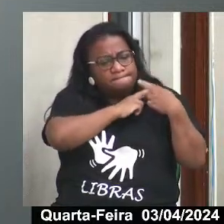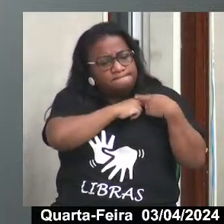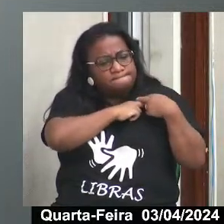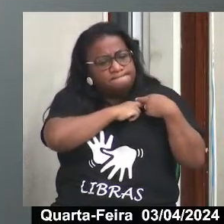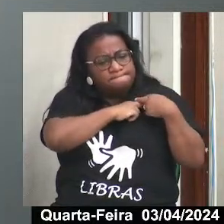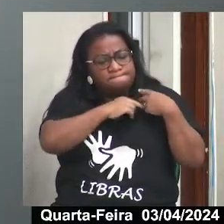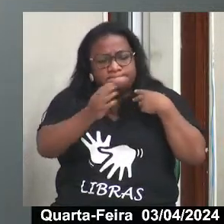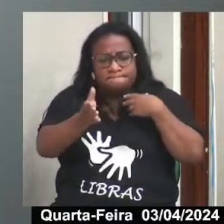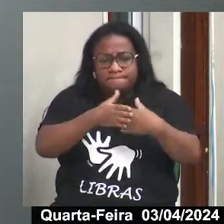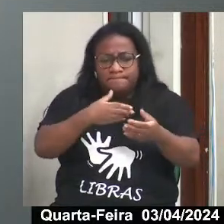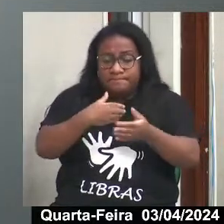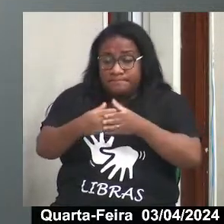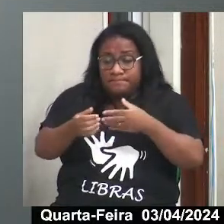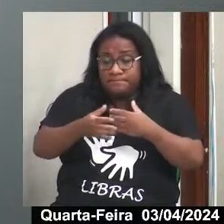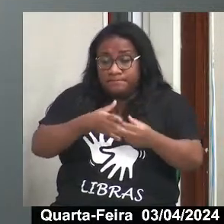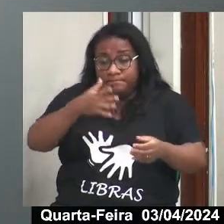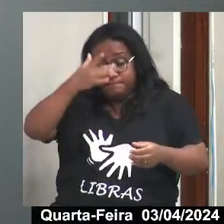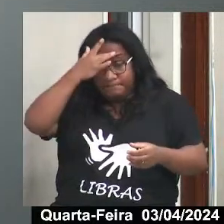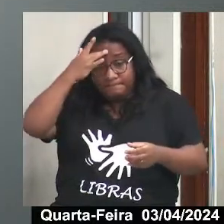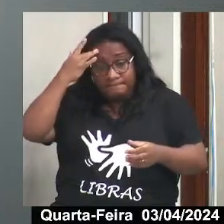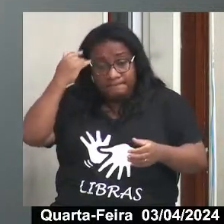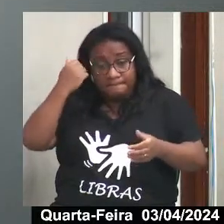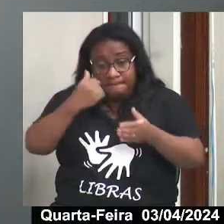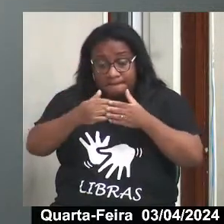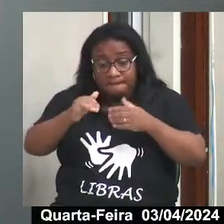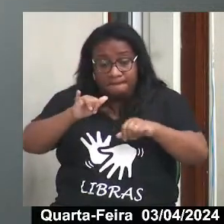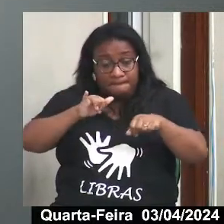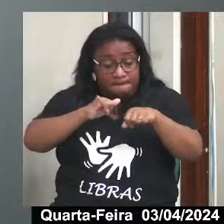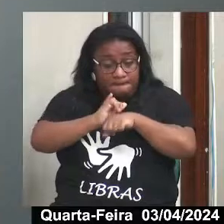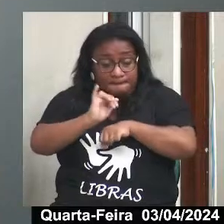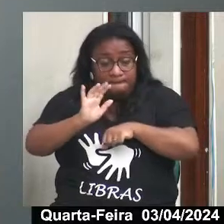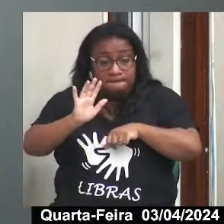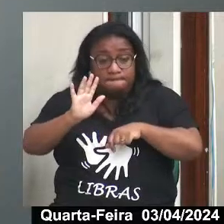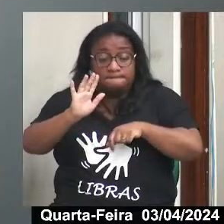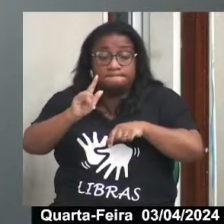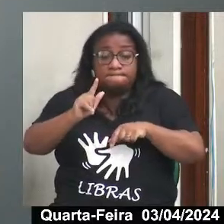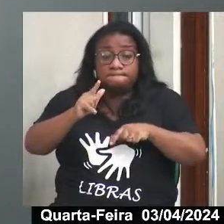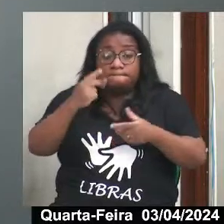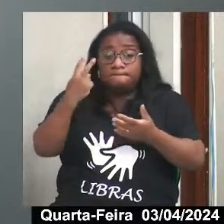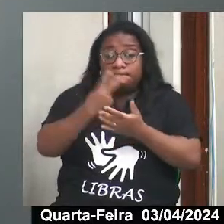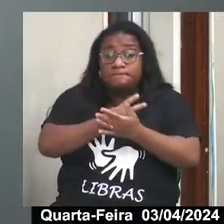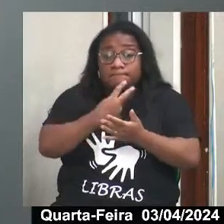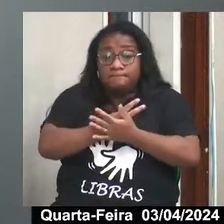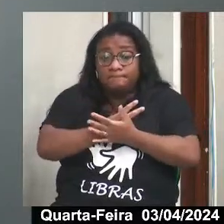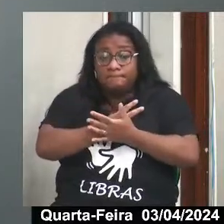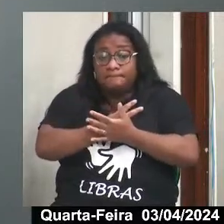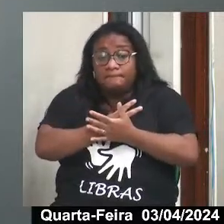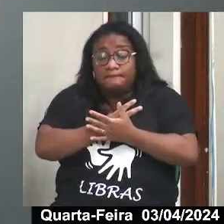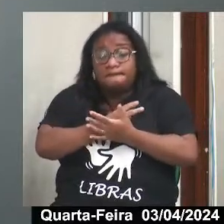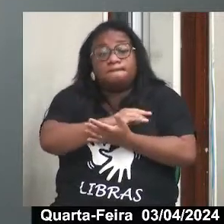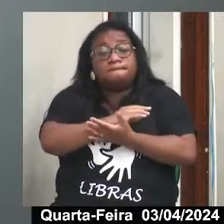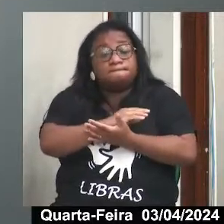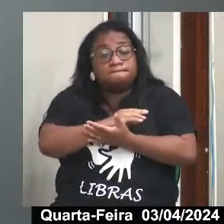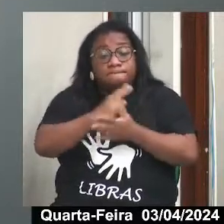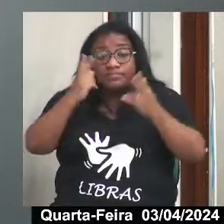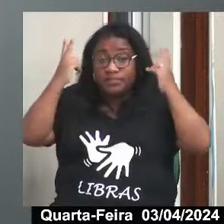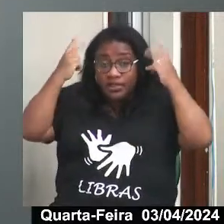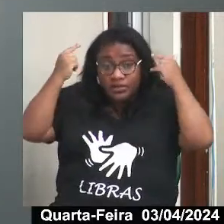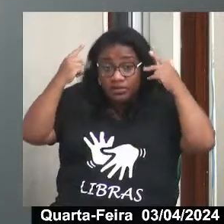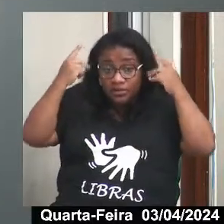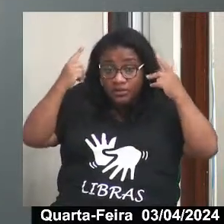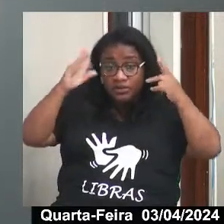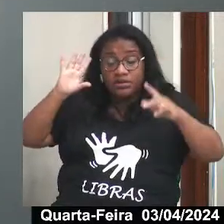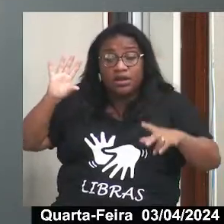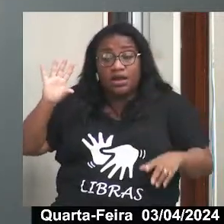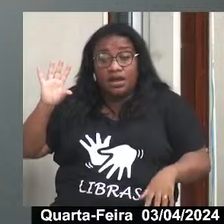se qualquer um dos nossos assessores fizer algo de errado ou não atender a demanda dos munícipes, naturalmente